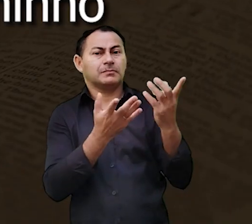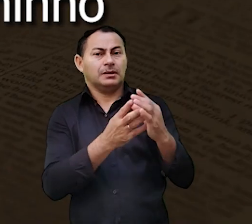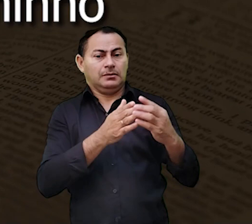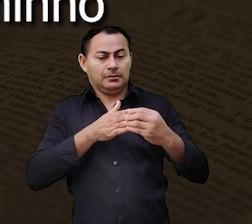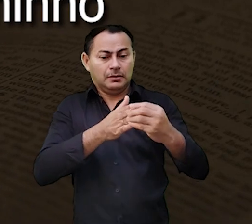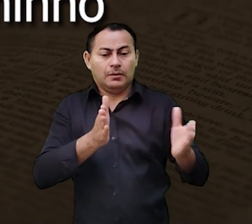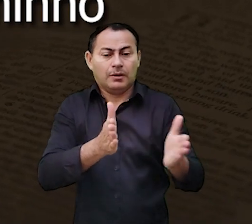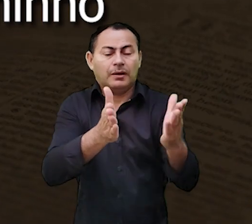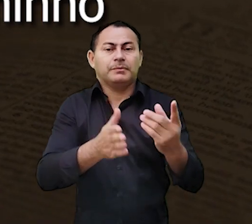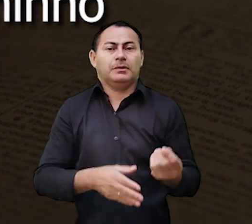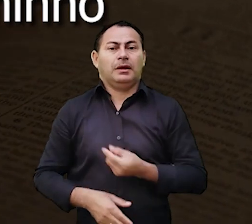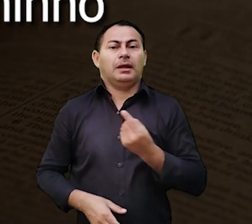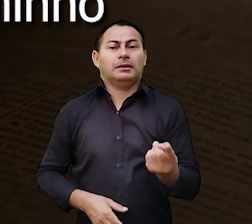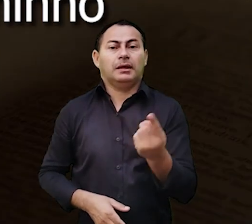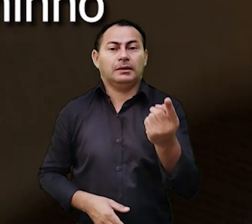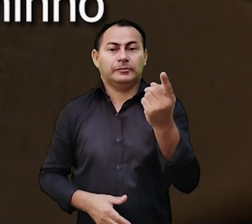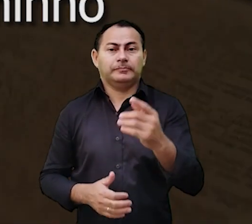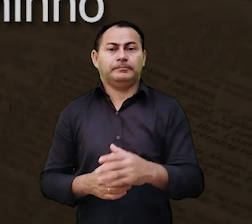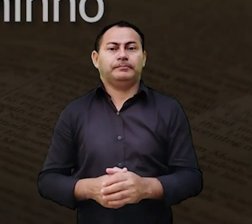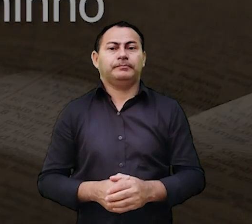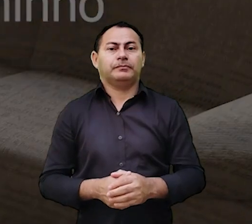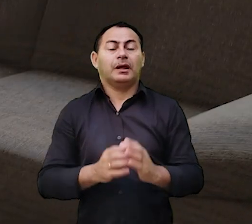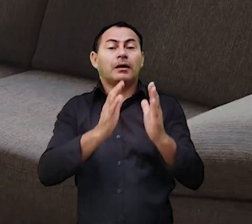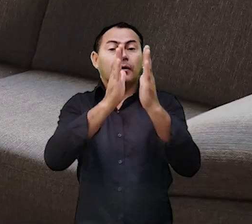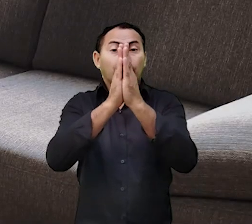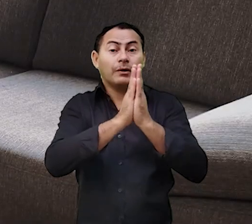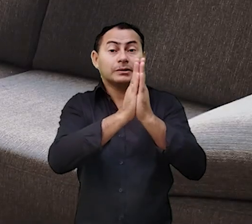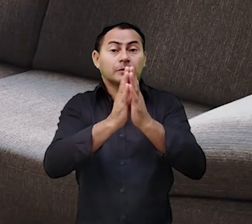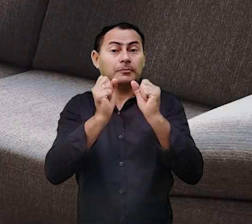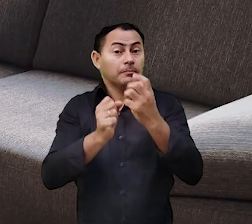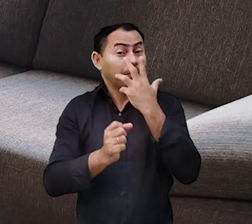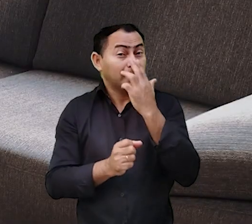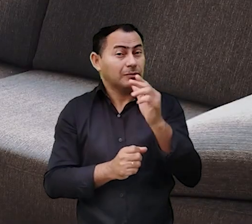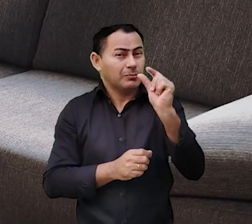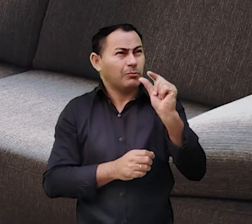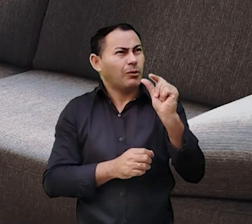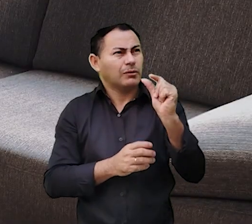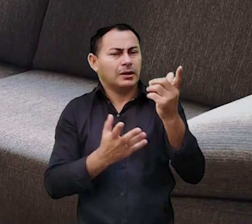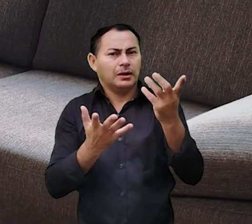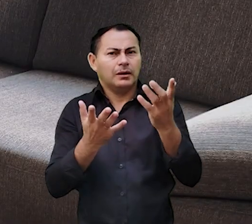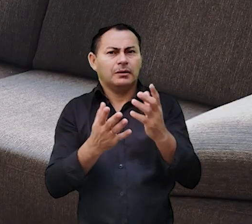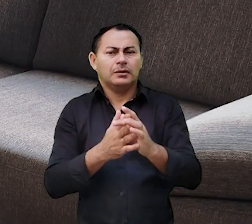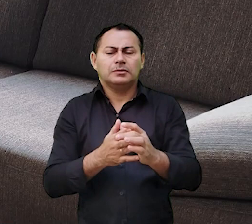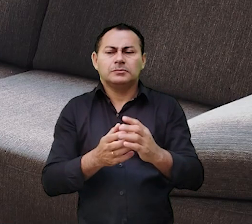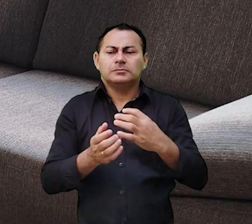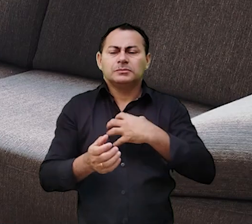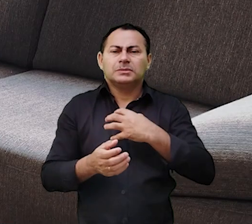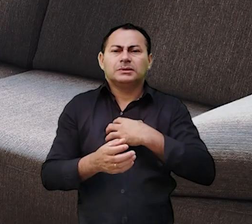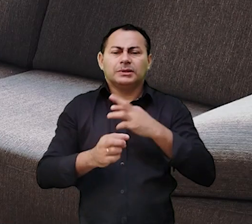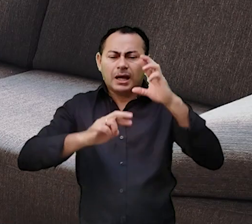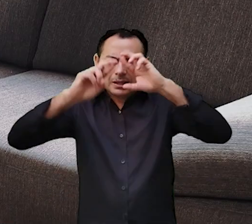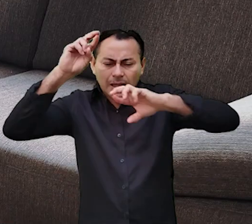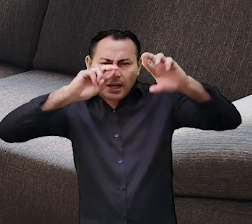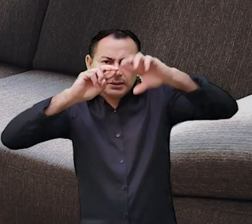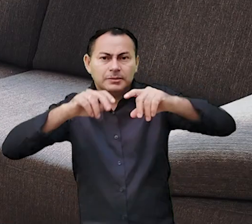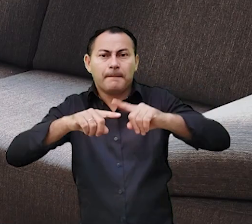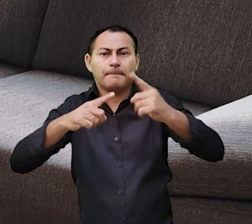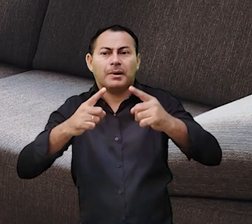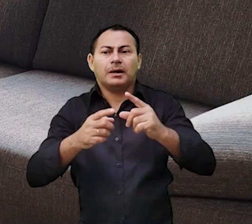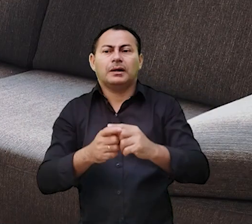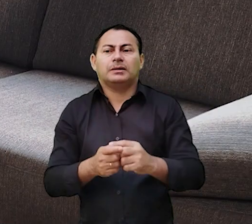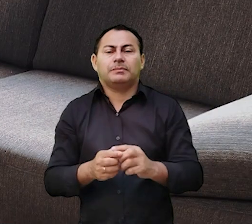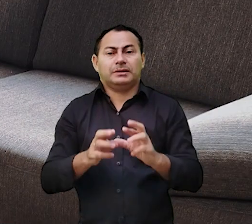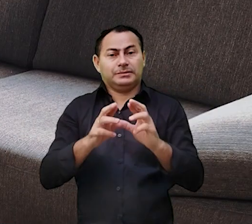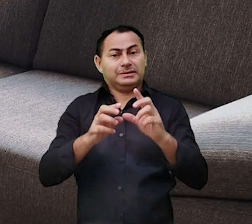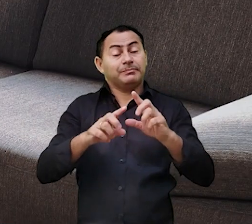dirige-me pelo caminho eterno. Essa oração pode parecer um pouco como uma sessão de análise,